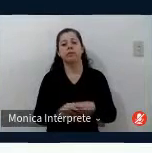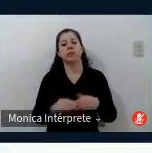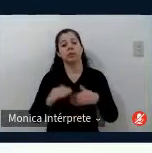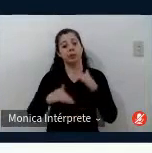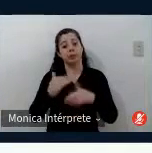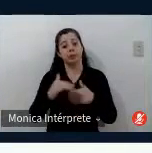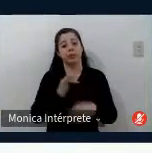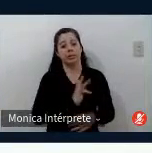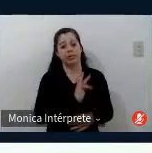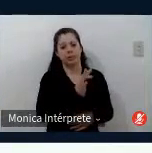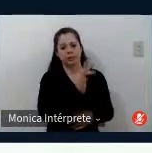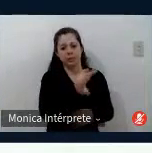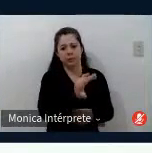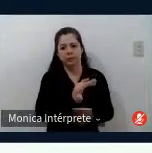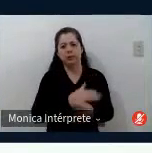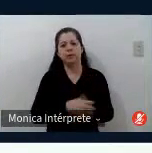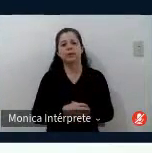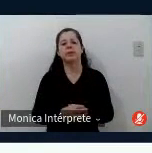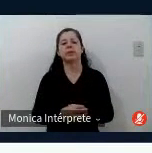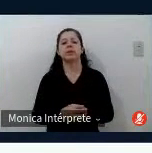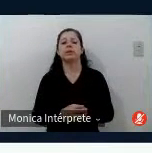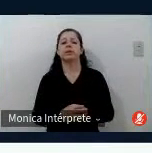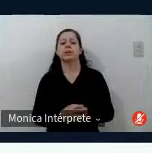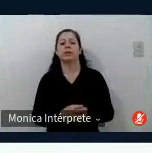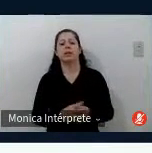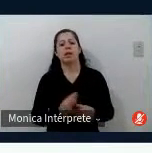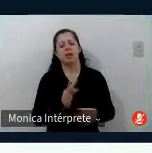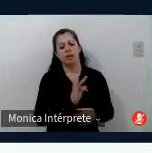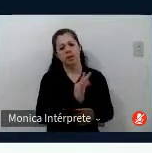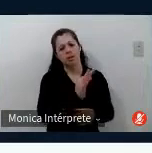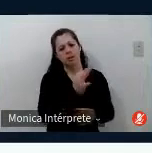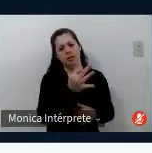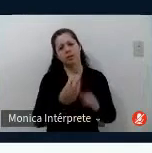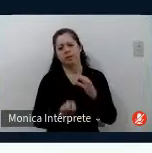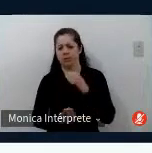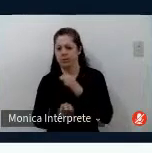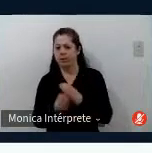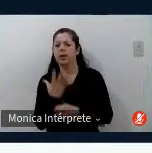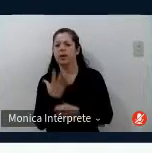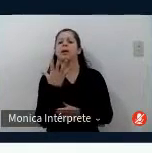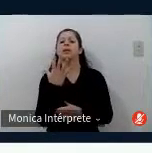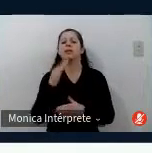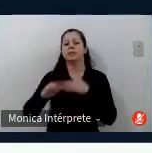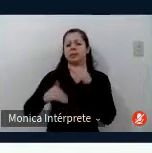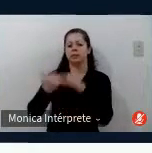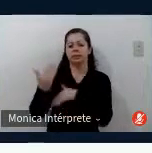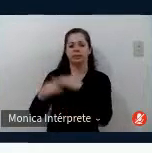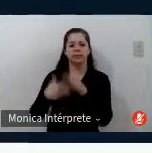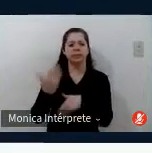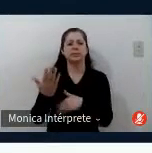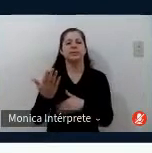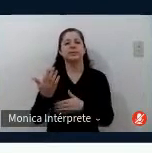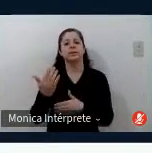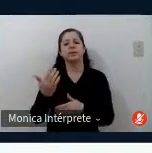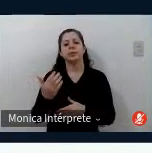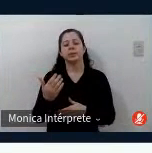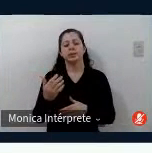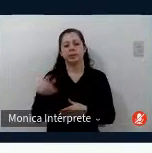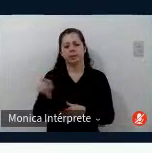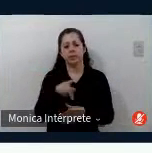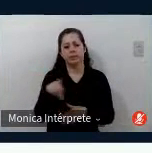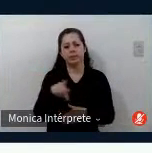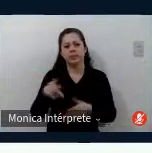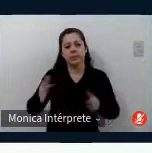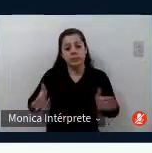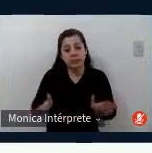são criadas pelos nossos estudantes, né, com o apoio dos docentes, né,